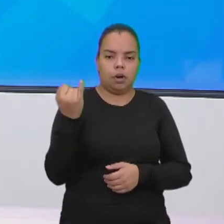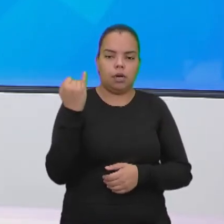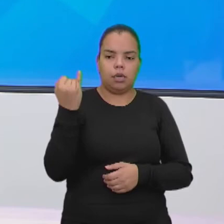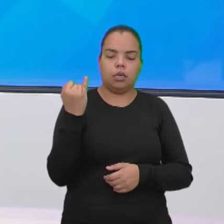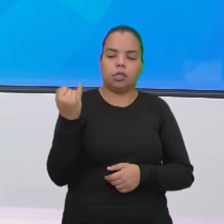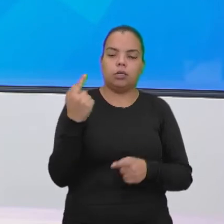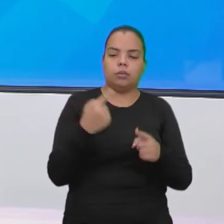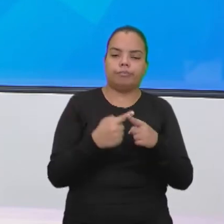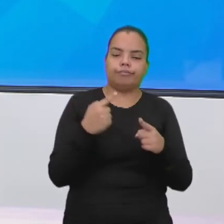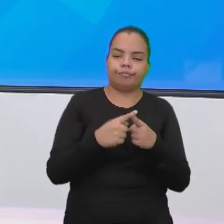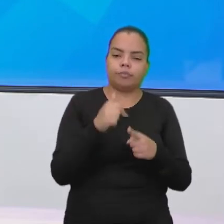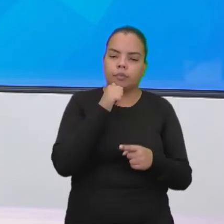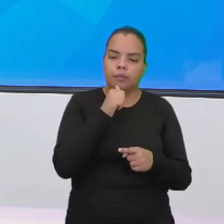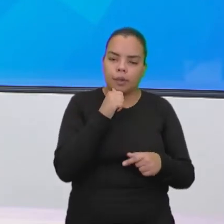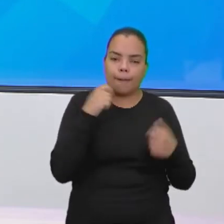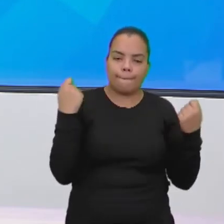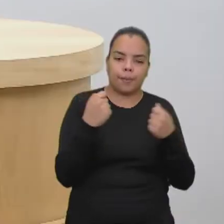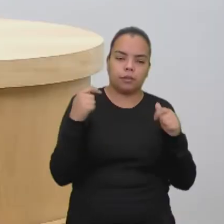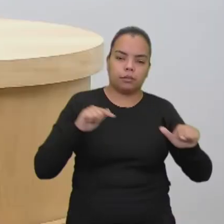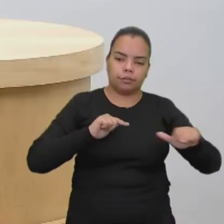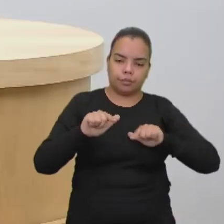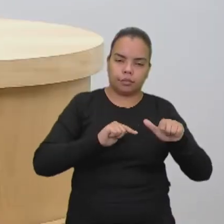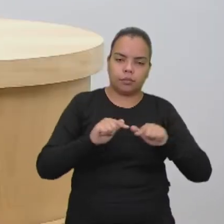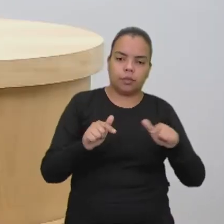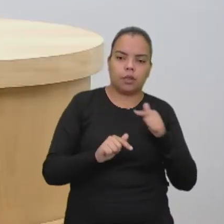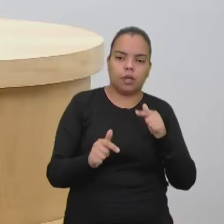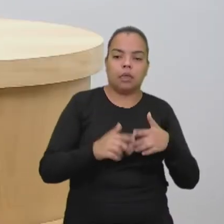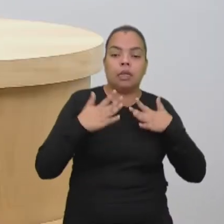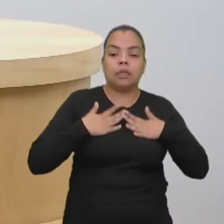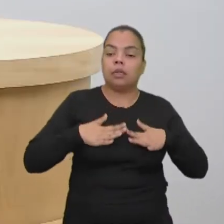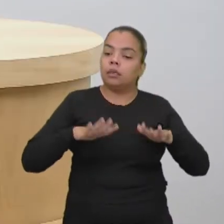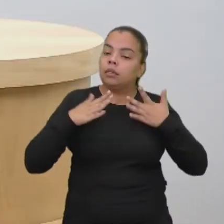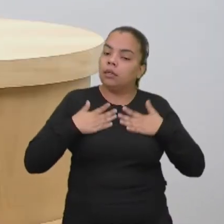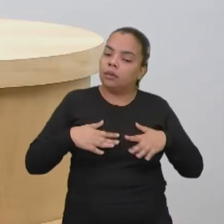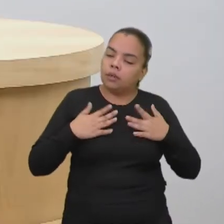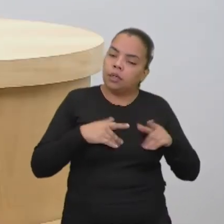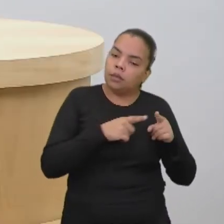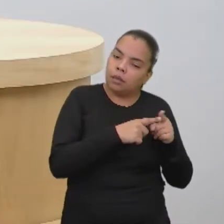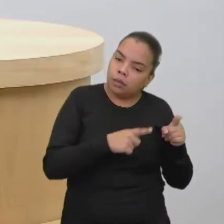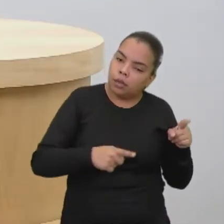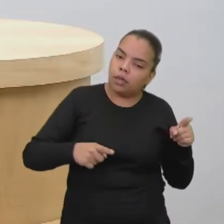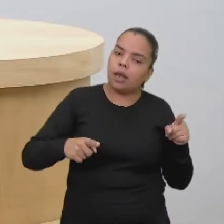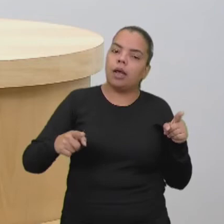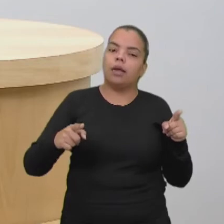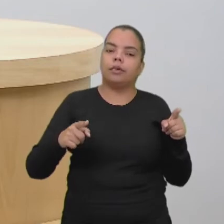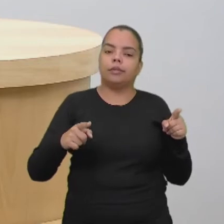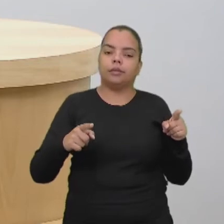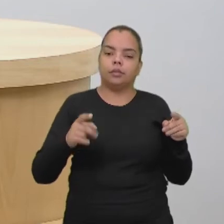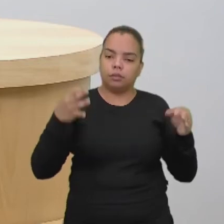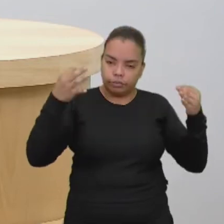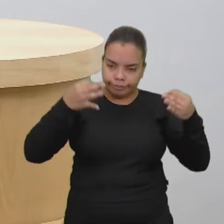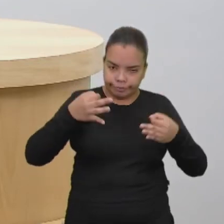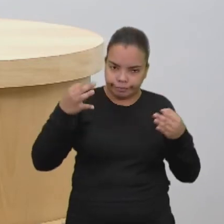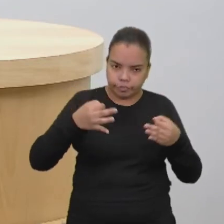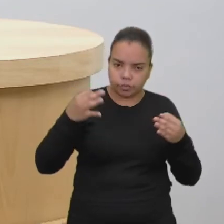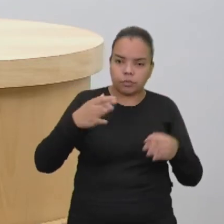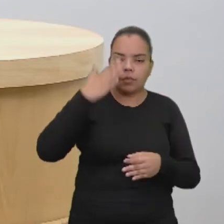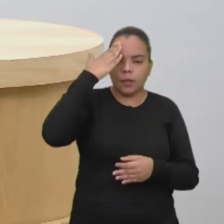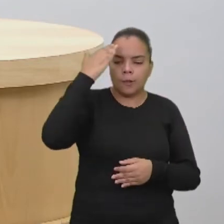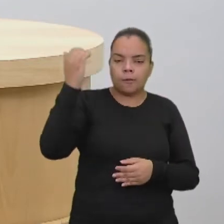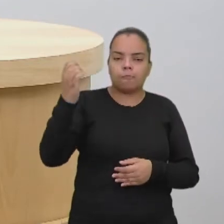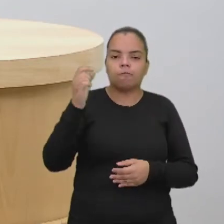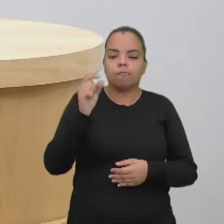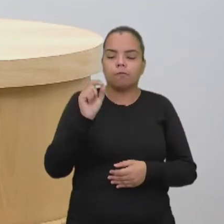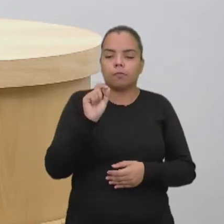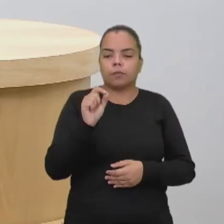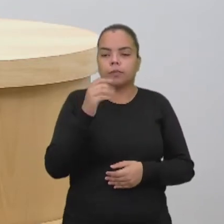trabalho, né, e poder, né, trabalhar sossegada no seu horário comercial, sabendo que o seu filho ou sua